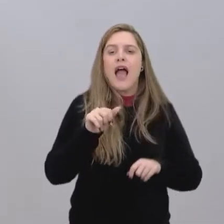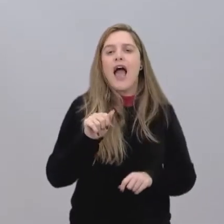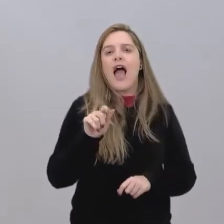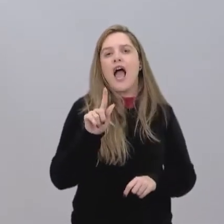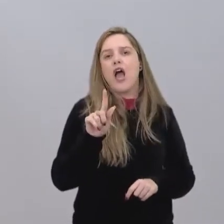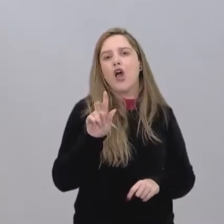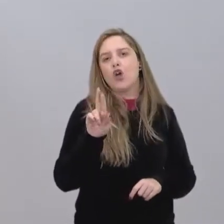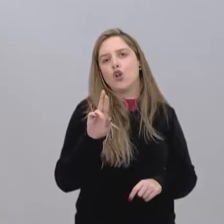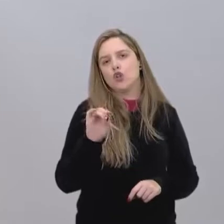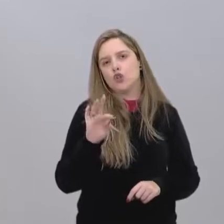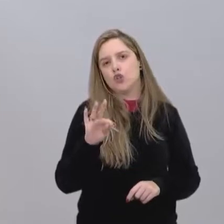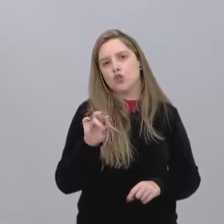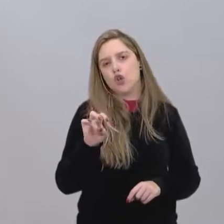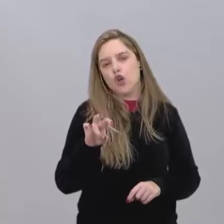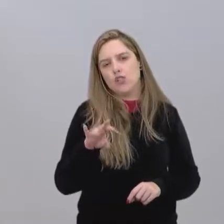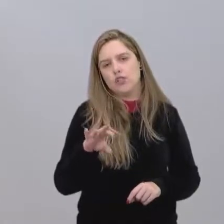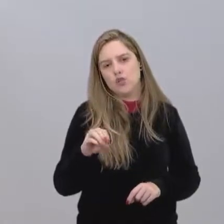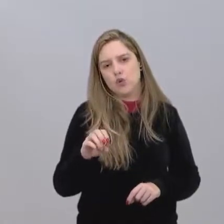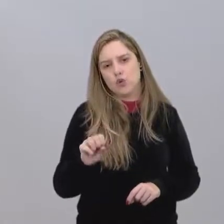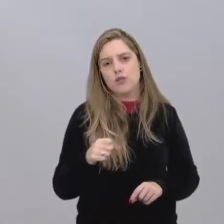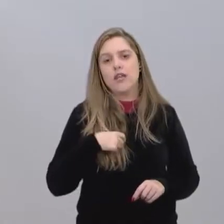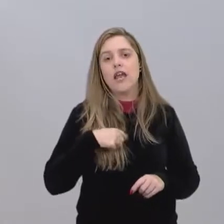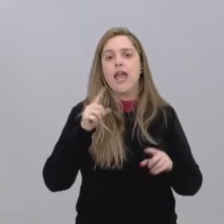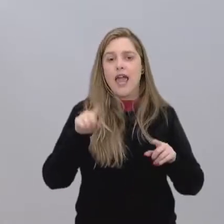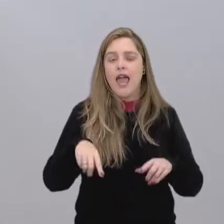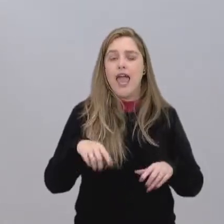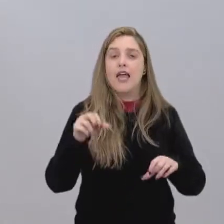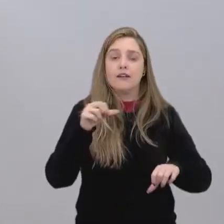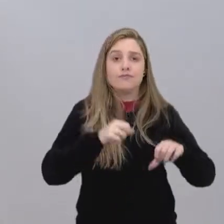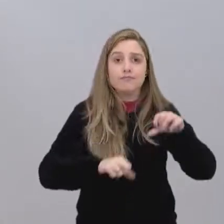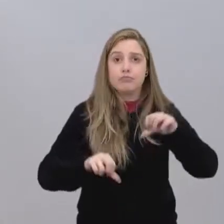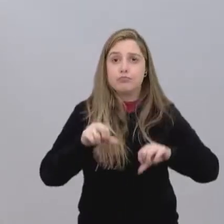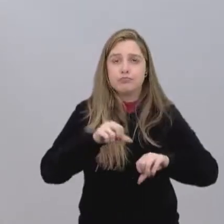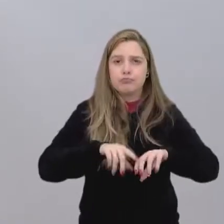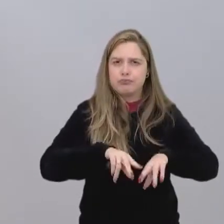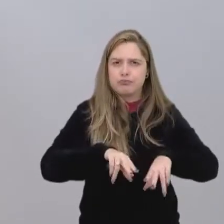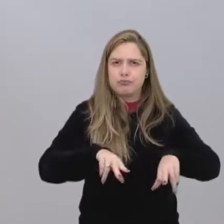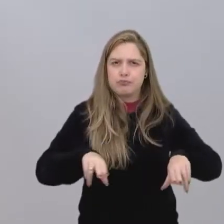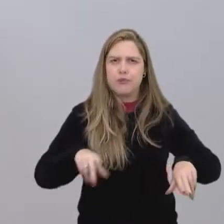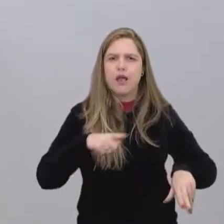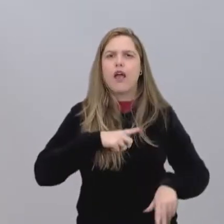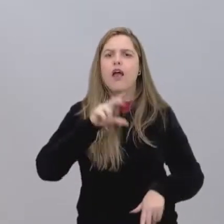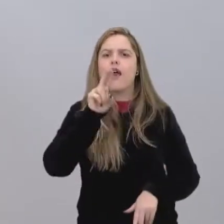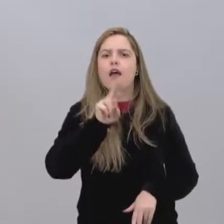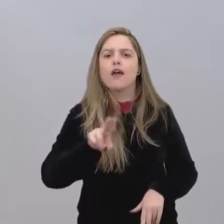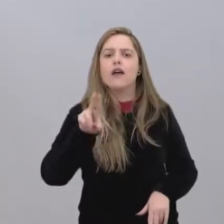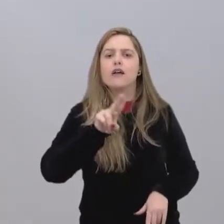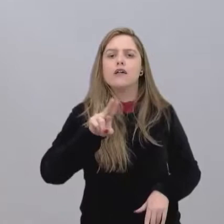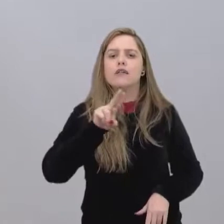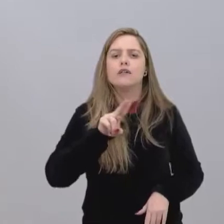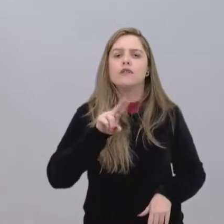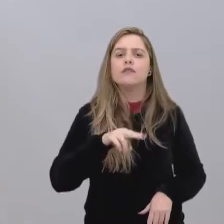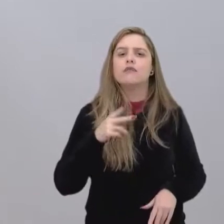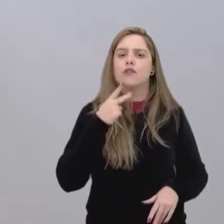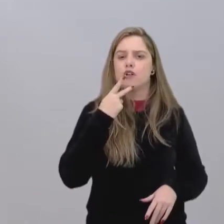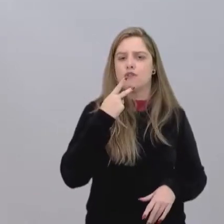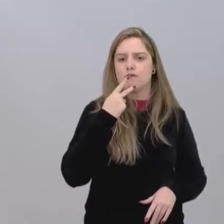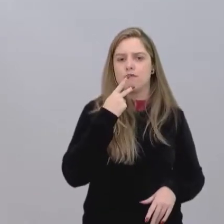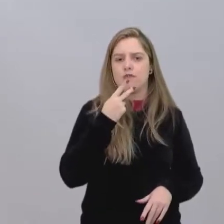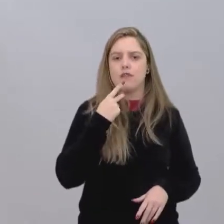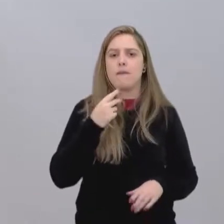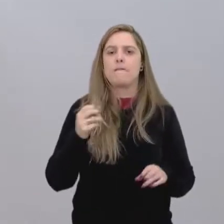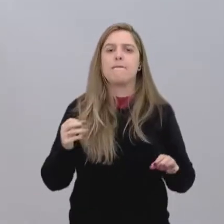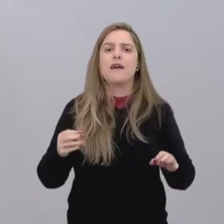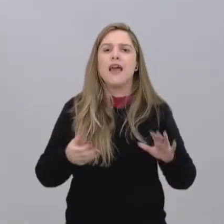é que essas substâncias químicas, então, né, que são utilizadas, né, que geralmente a gente fala, né, para